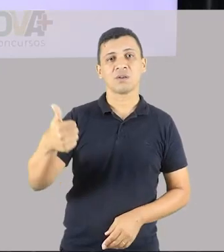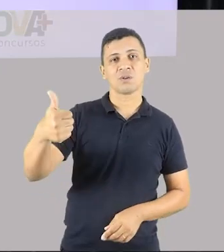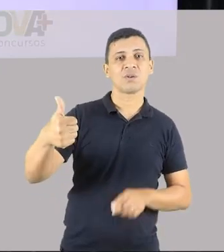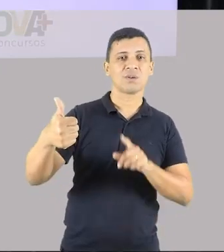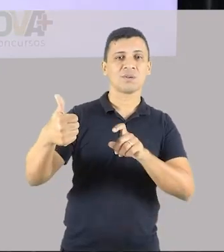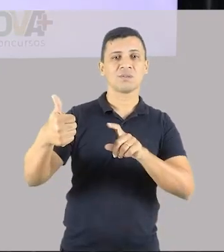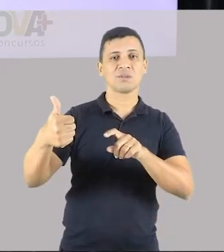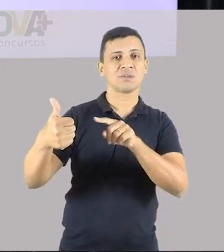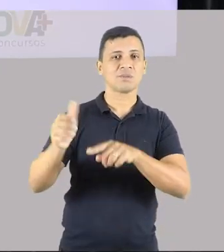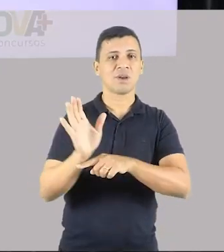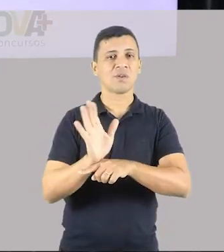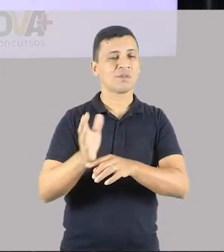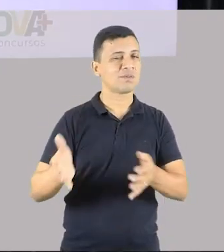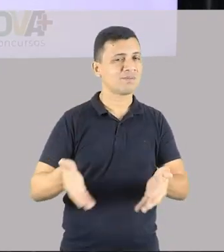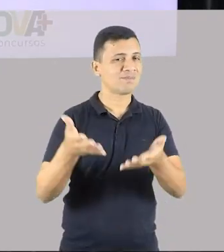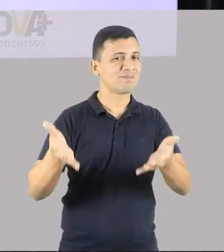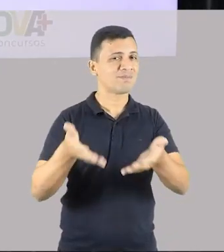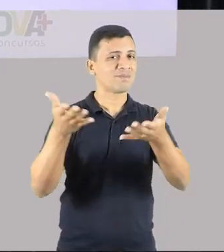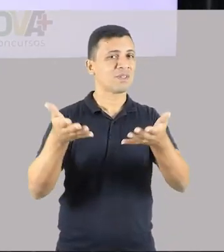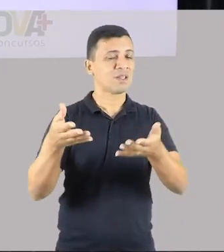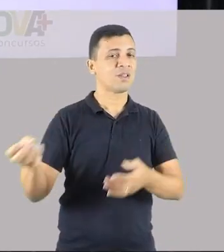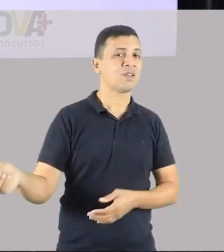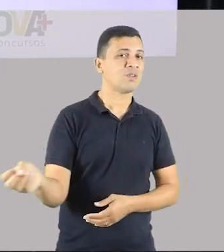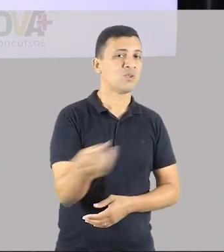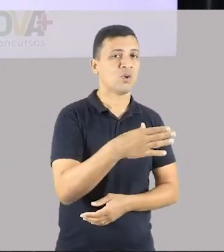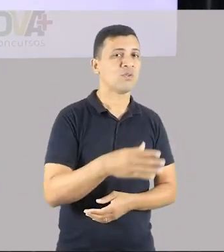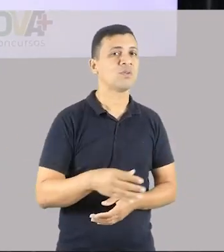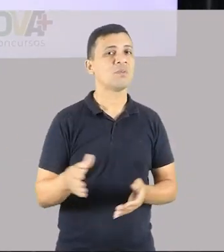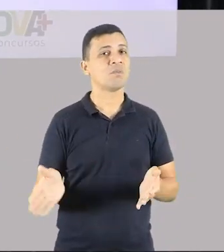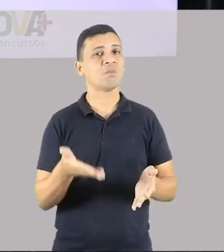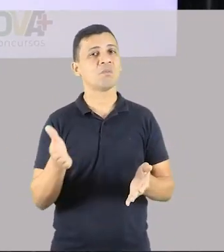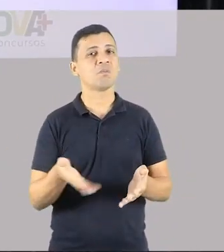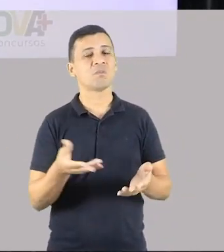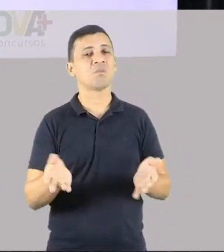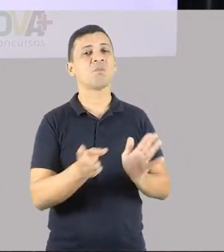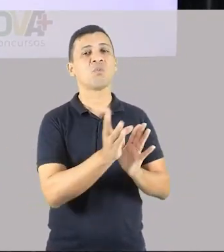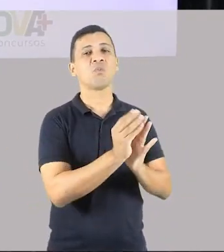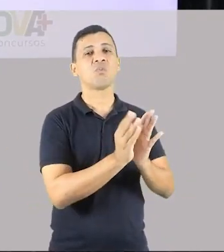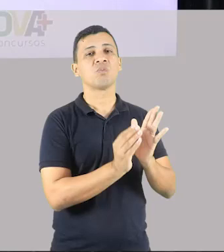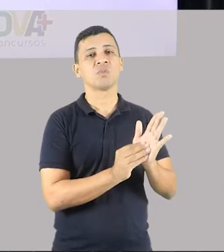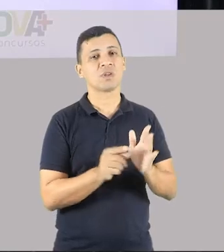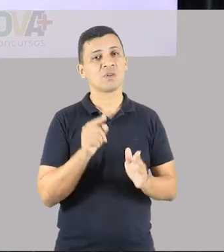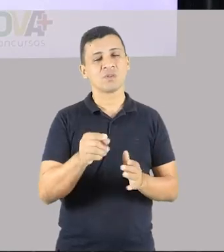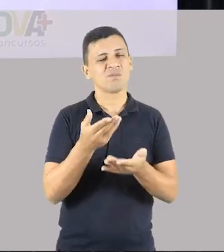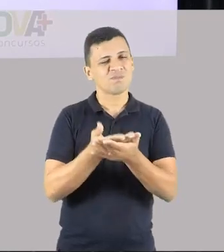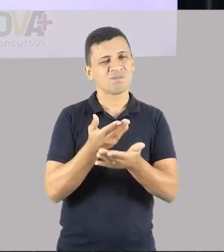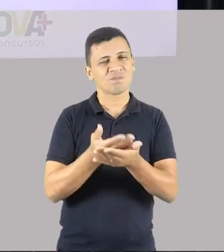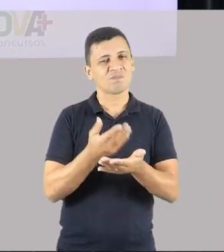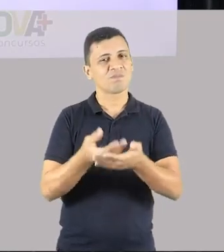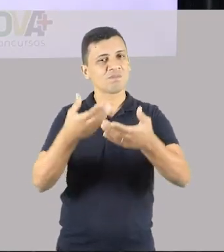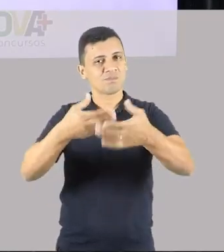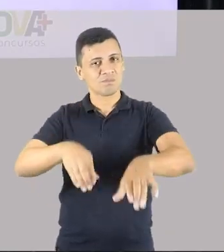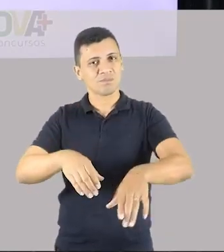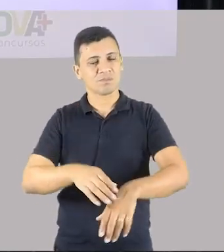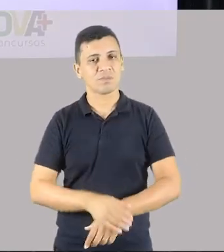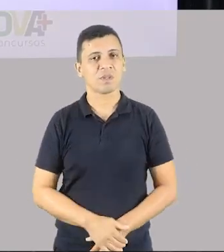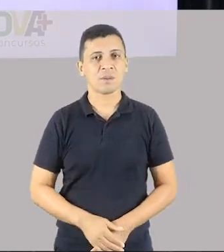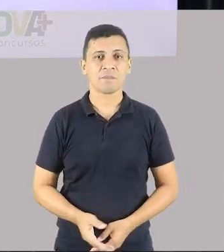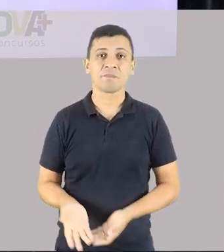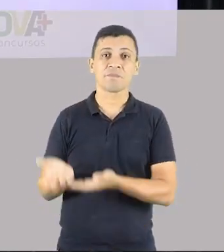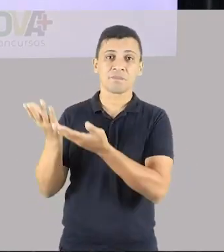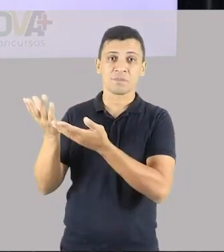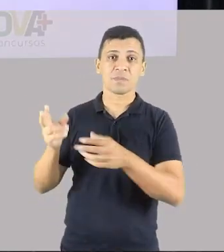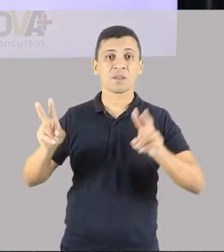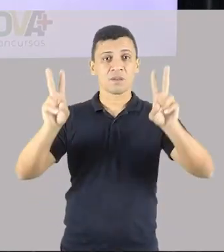vídeo, porque isso vai incentivar as novas produções de conteúdo para você na sua jornada para o concurso público. A gente vai continuar debatendo